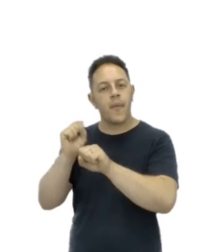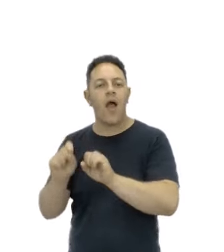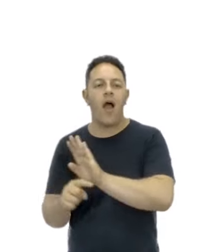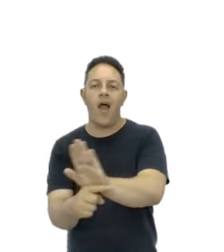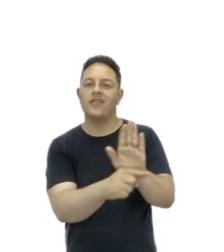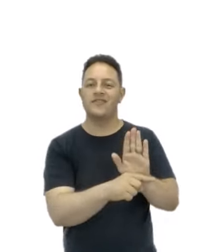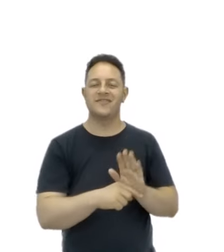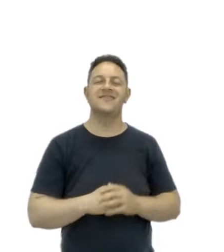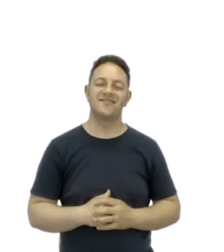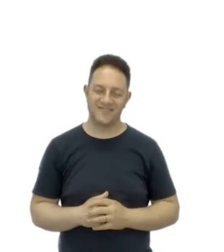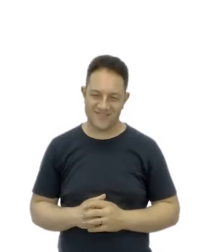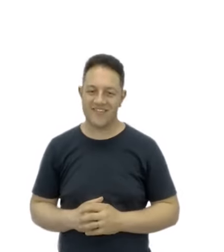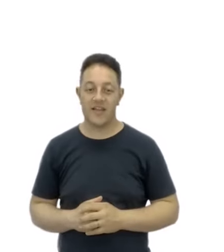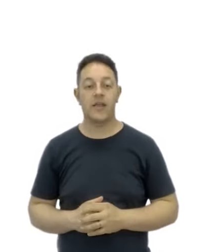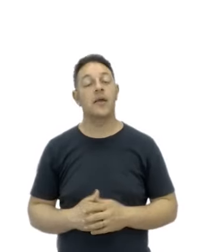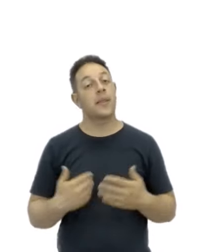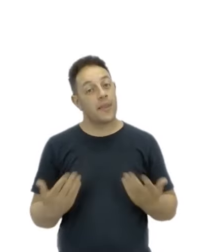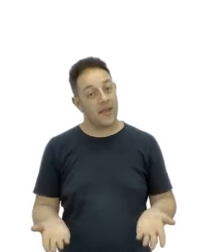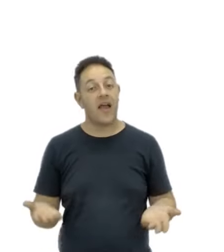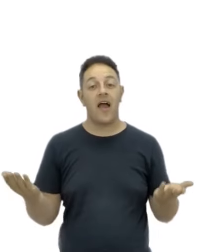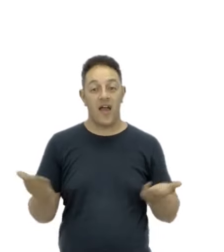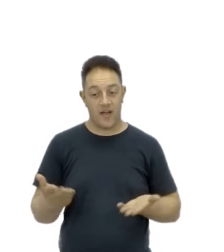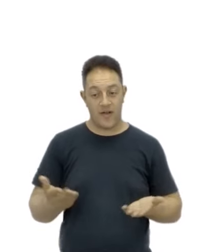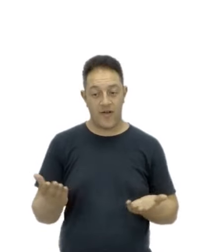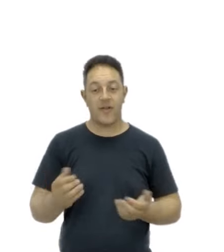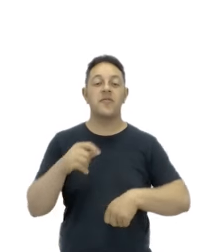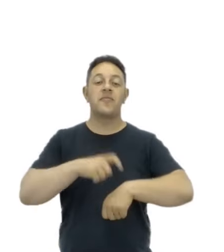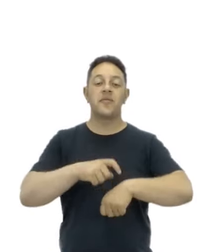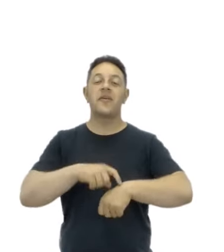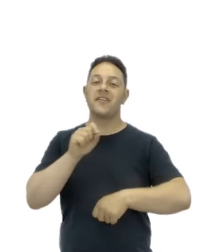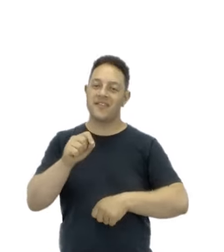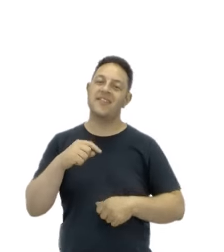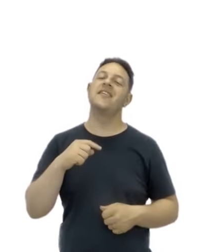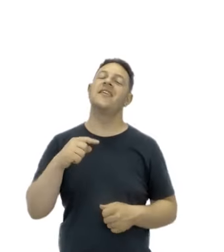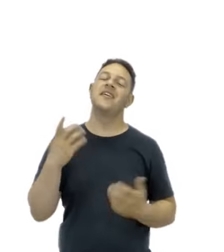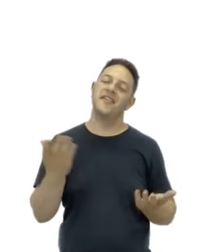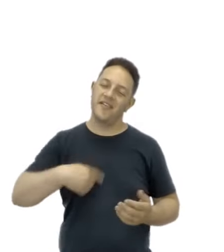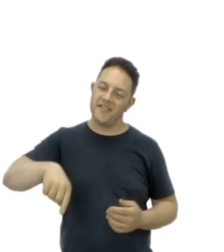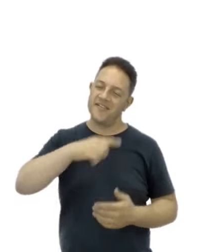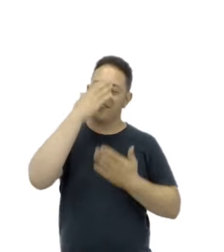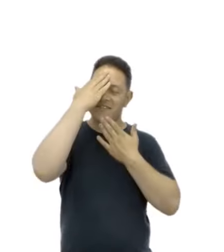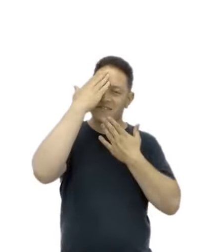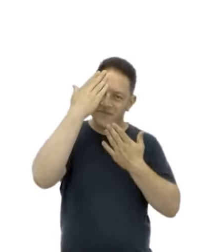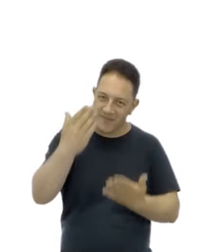no tema. Então, né, Inês, agora é o momento, né, de agradecer.